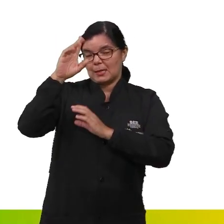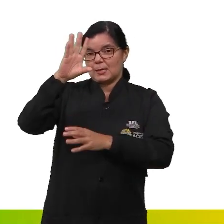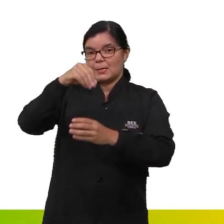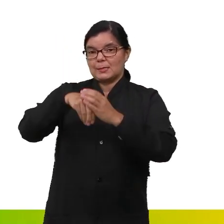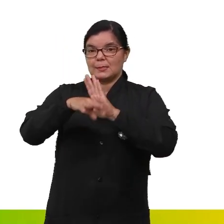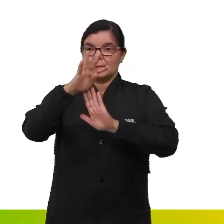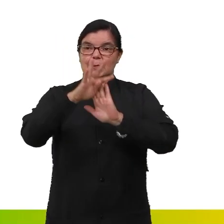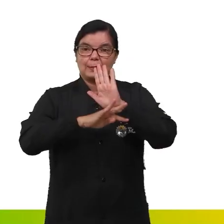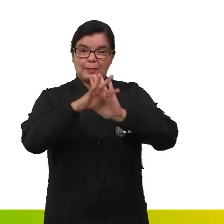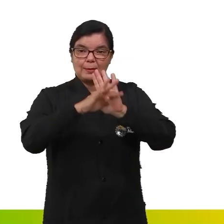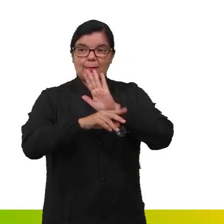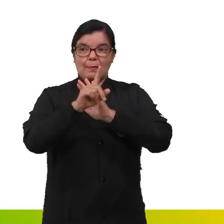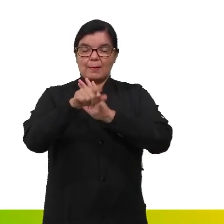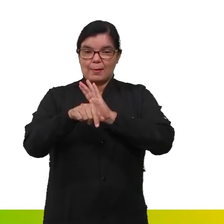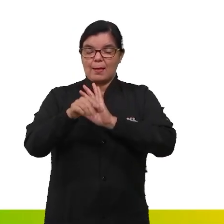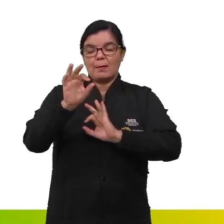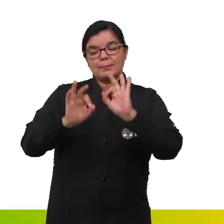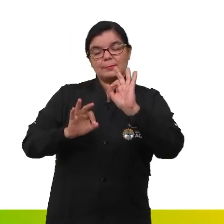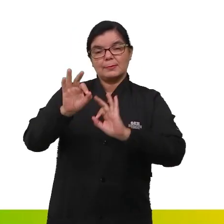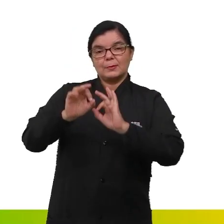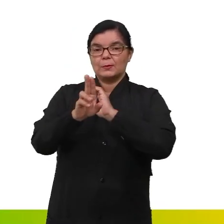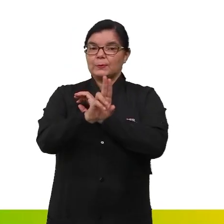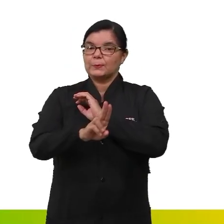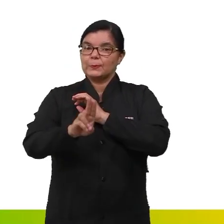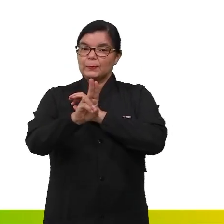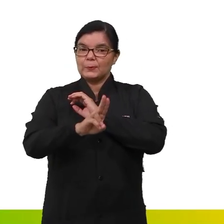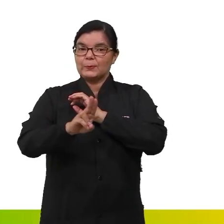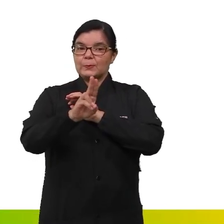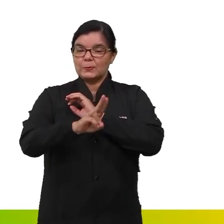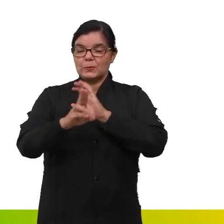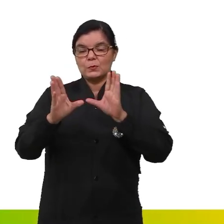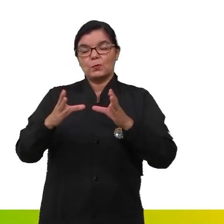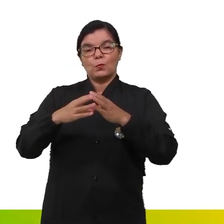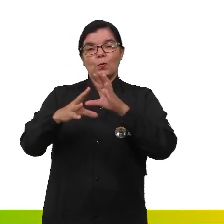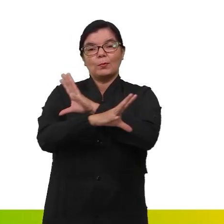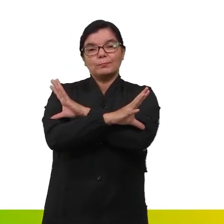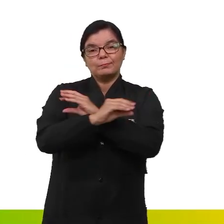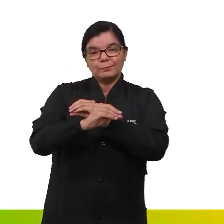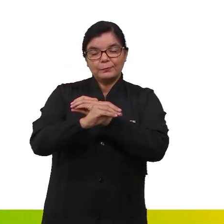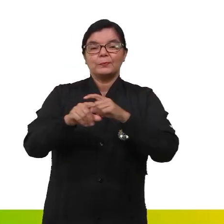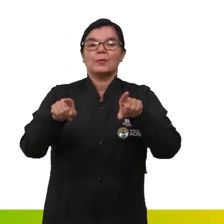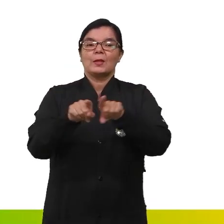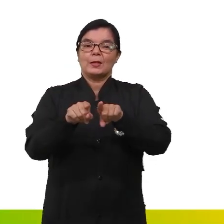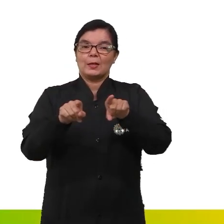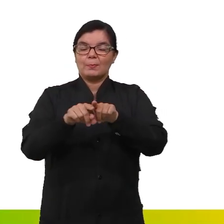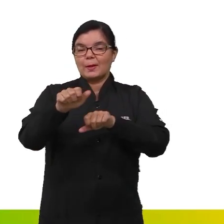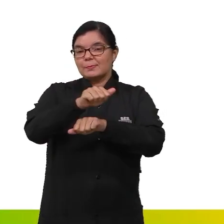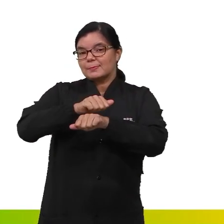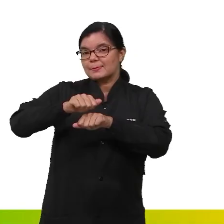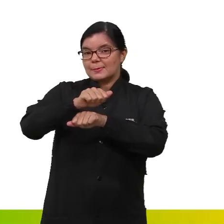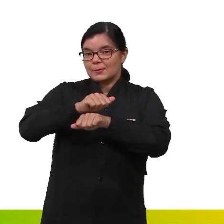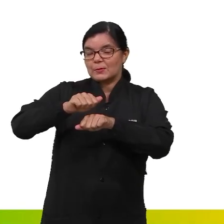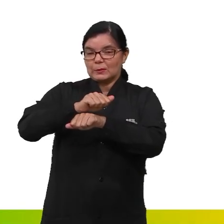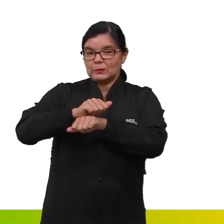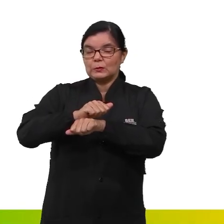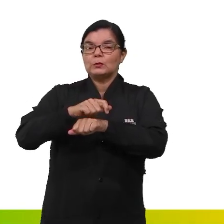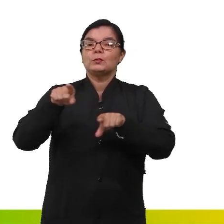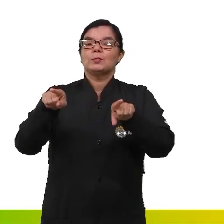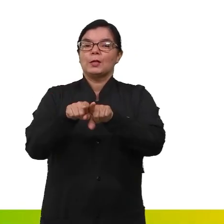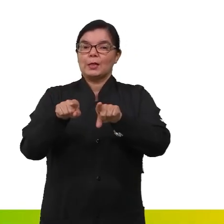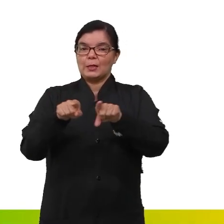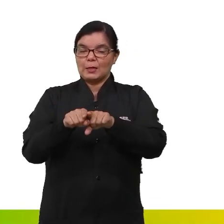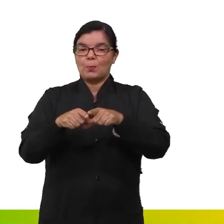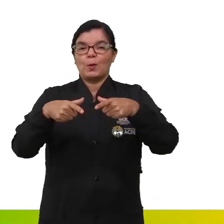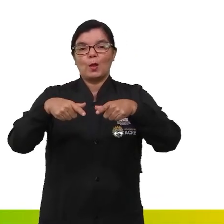de um texto, ela é feita com o uso de conjunções, preposições, advérbios ou